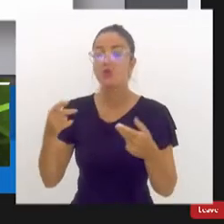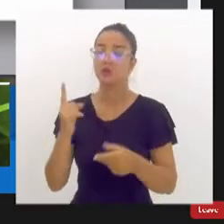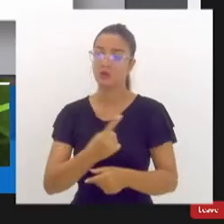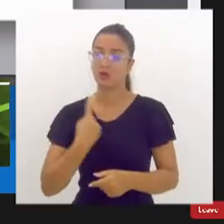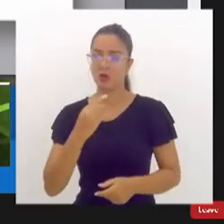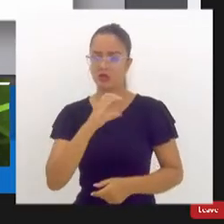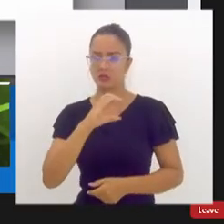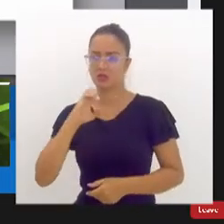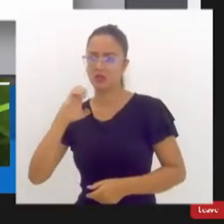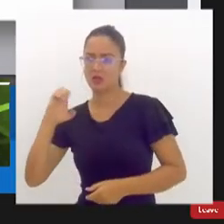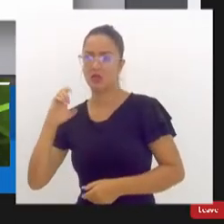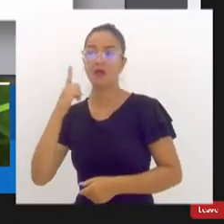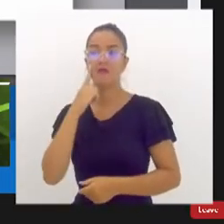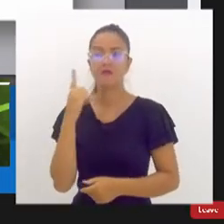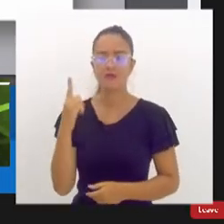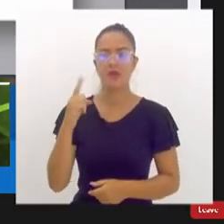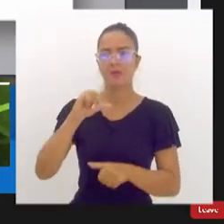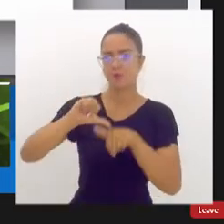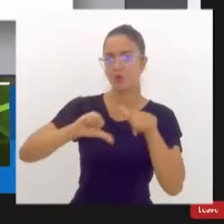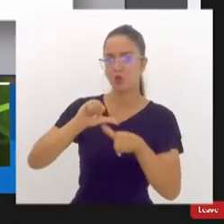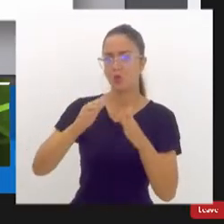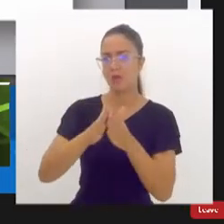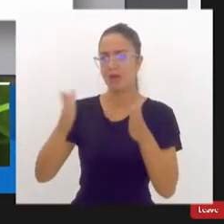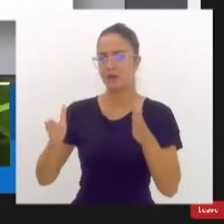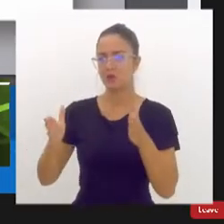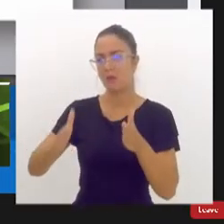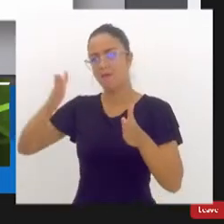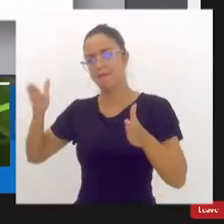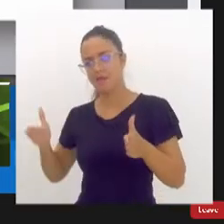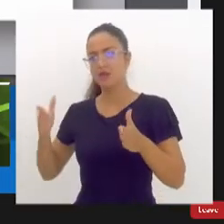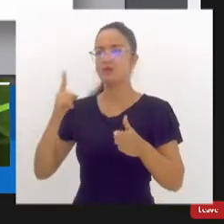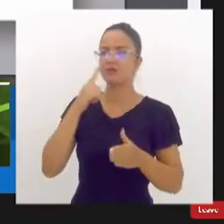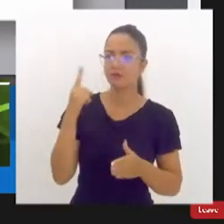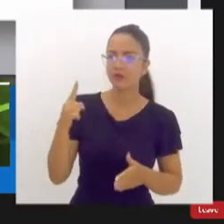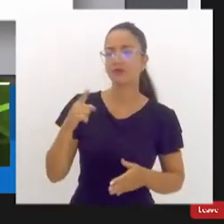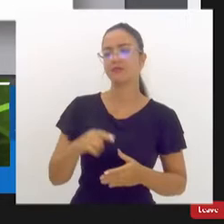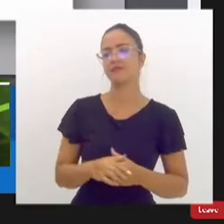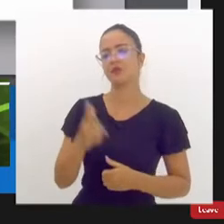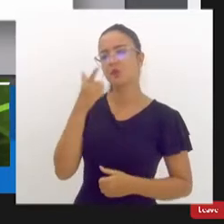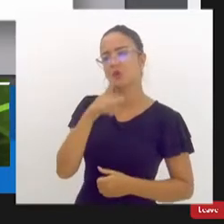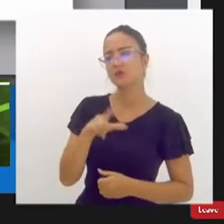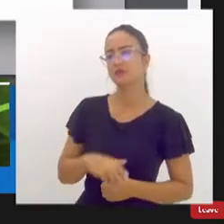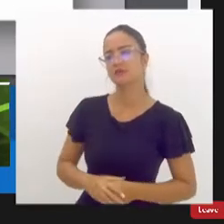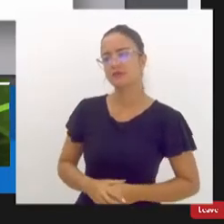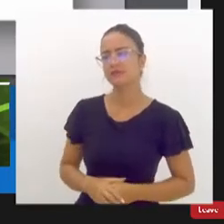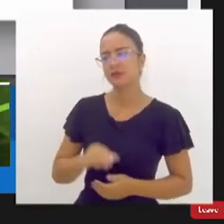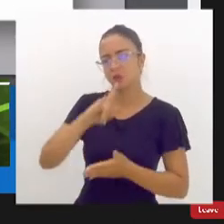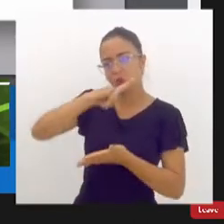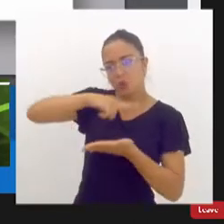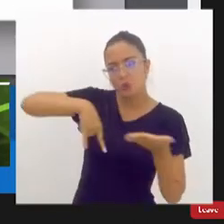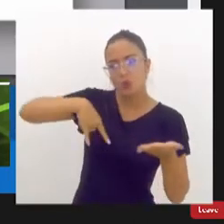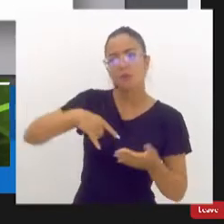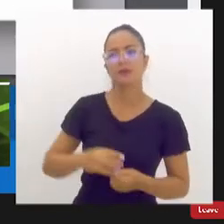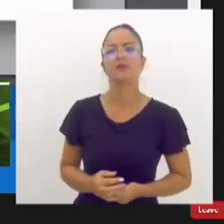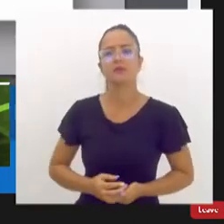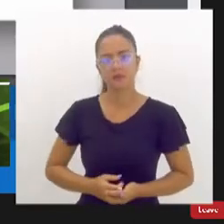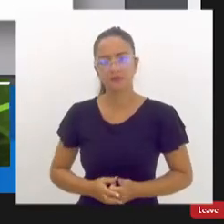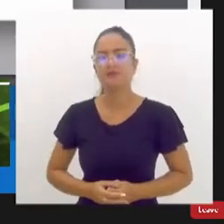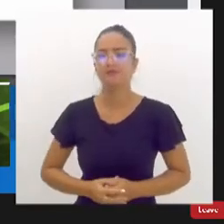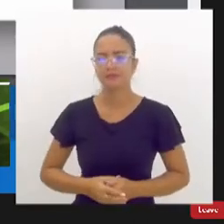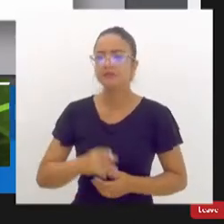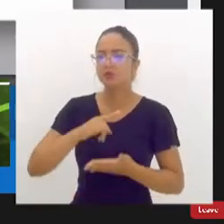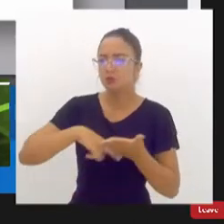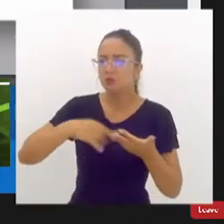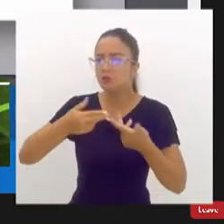pronuncia alterando os prazos para a emissão dos documentos com um alargamento para a documentação